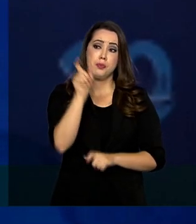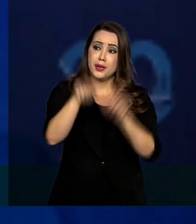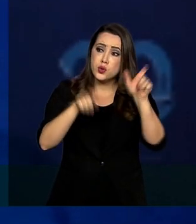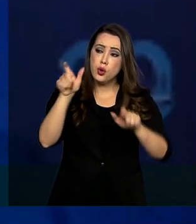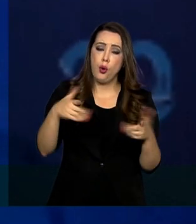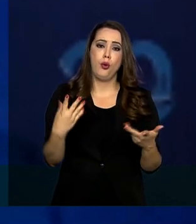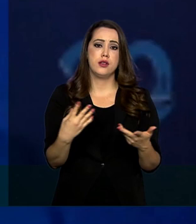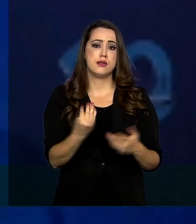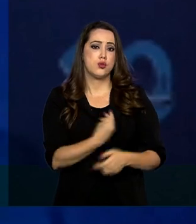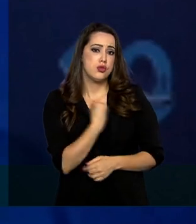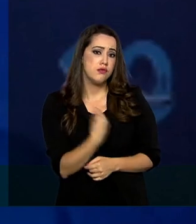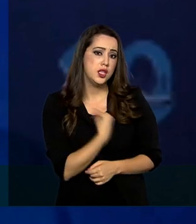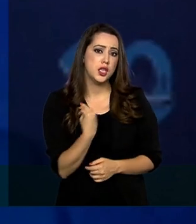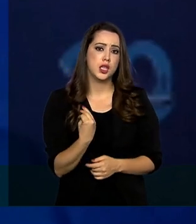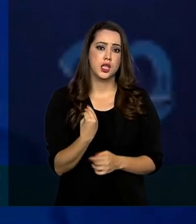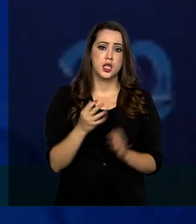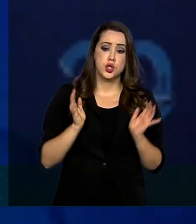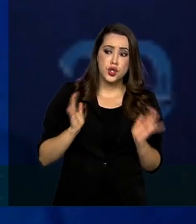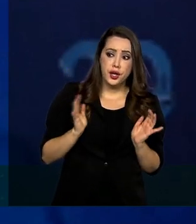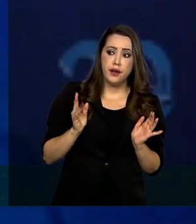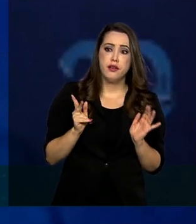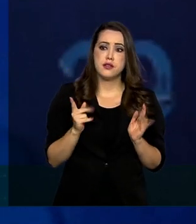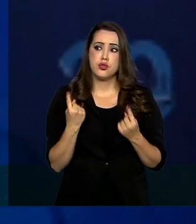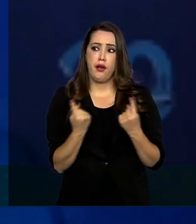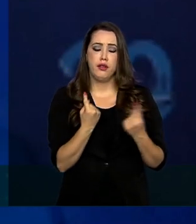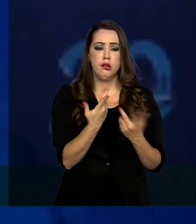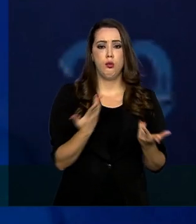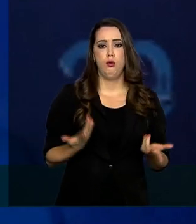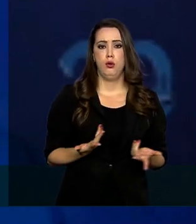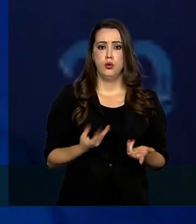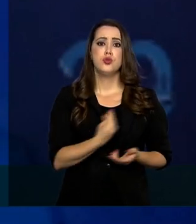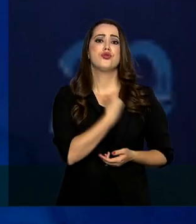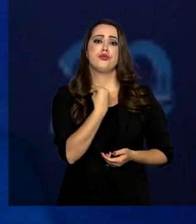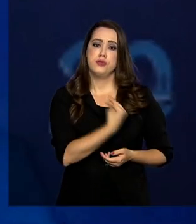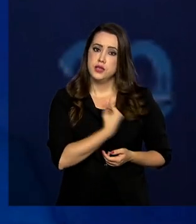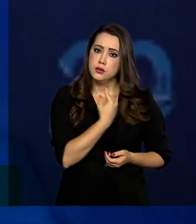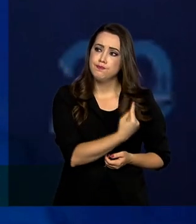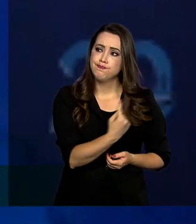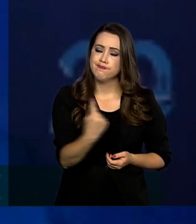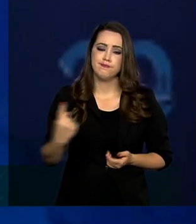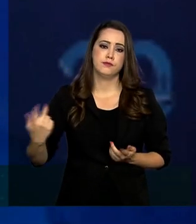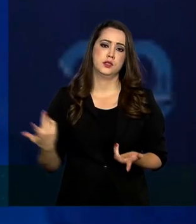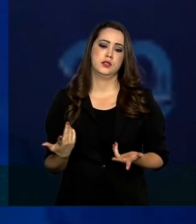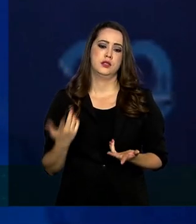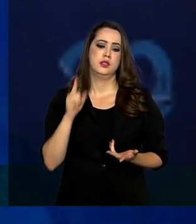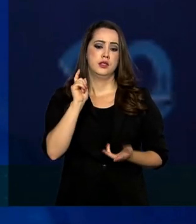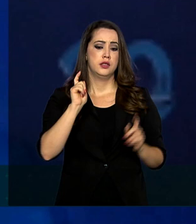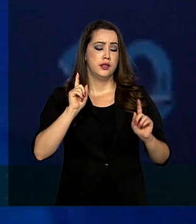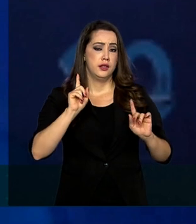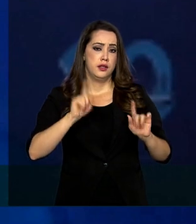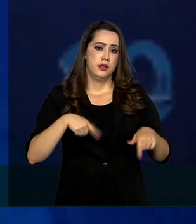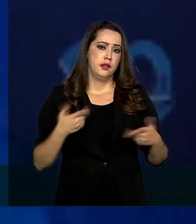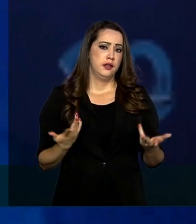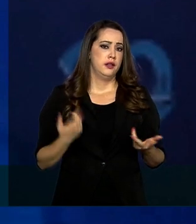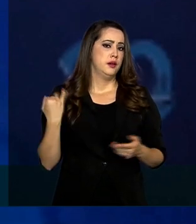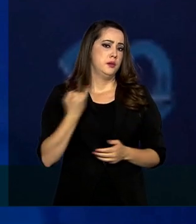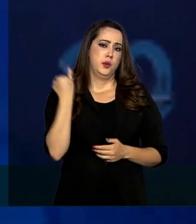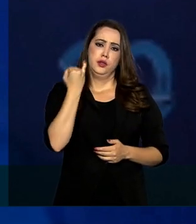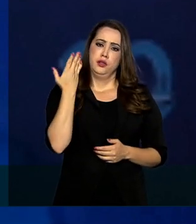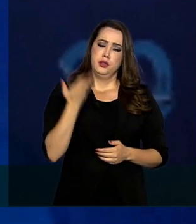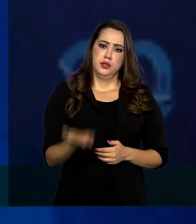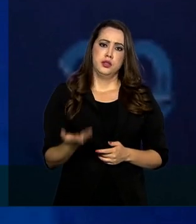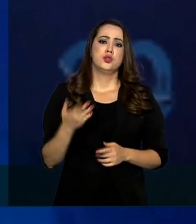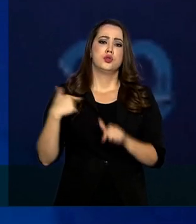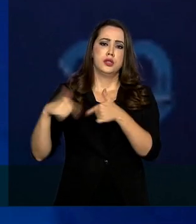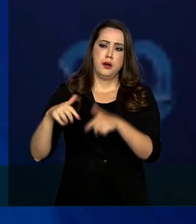patrimônio, de economia. E é remarcável todo esse trabalho que não só a